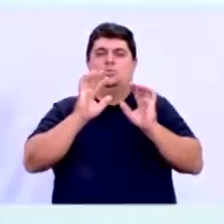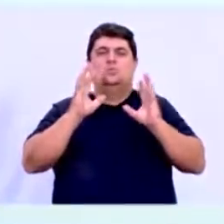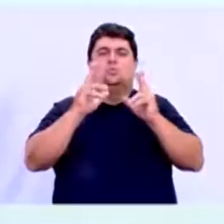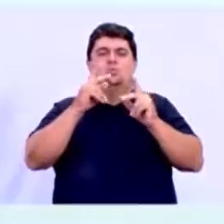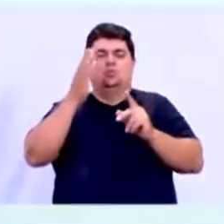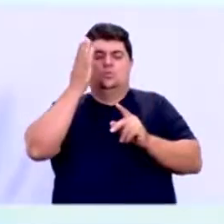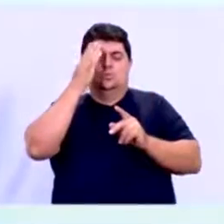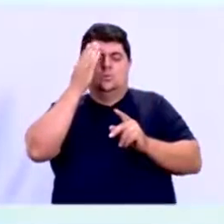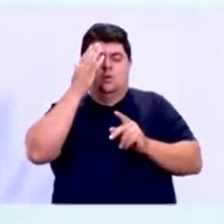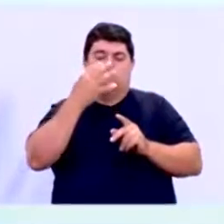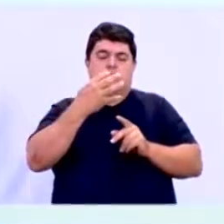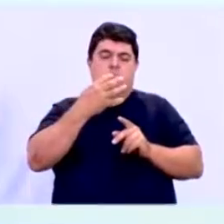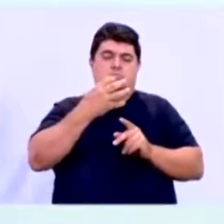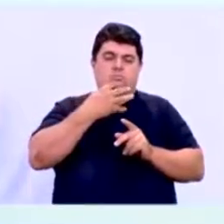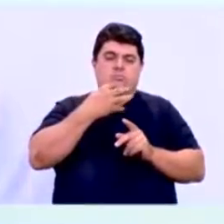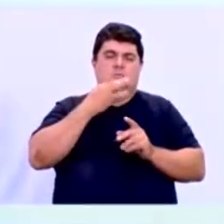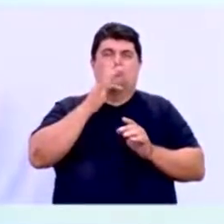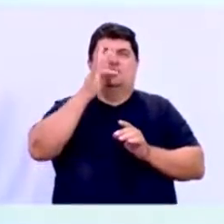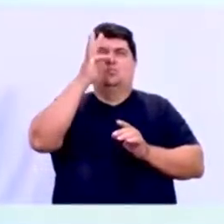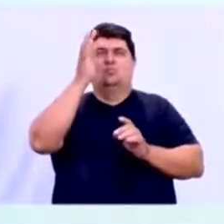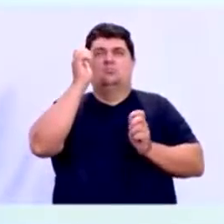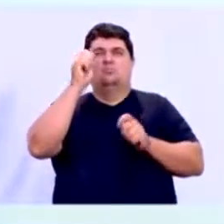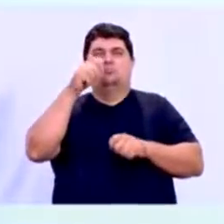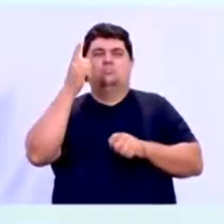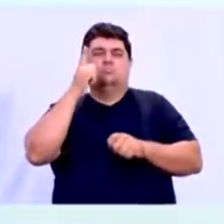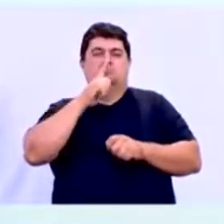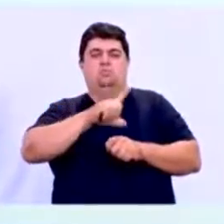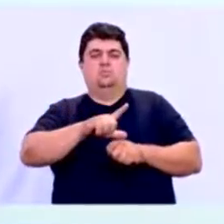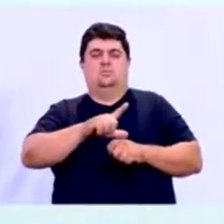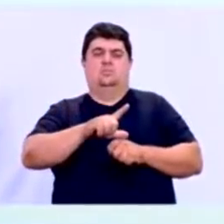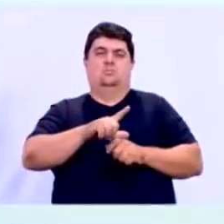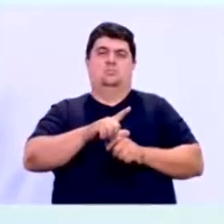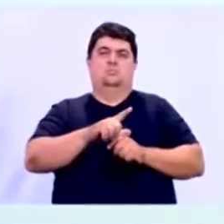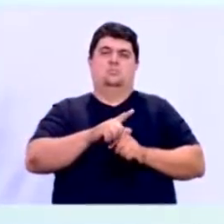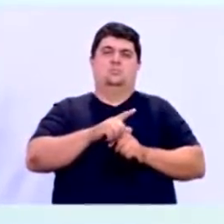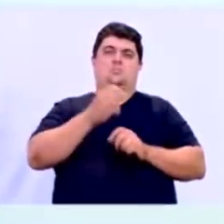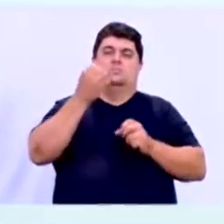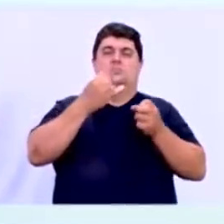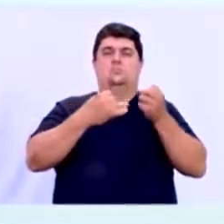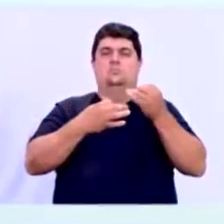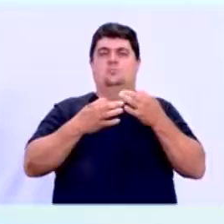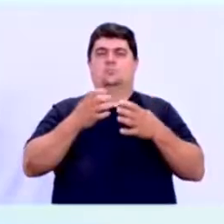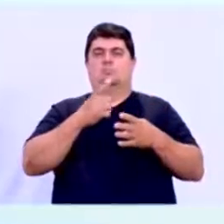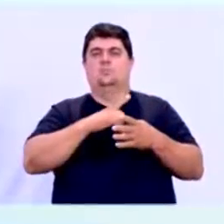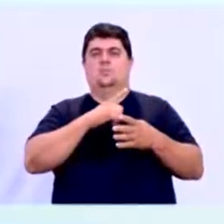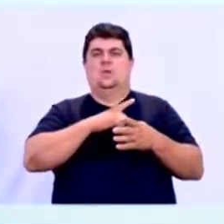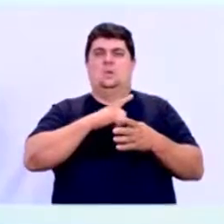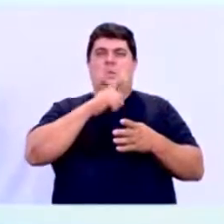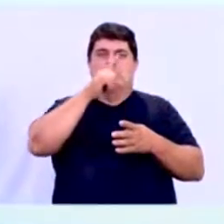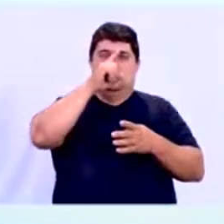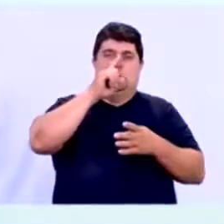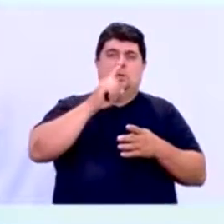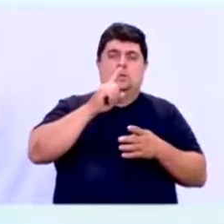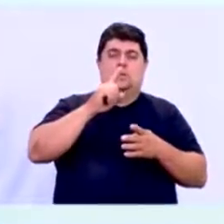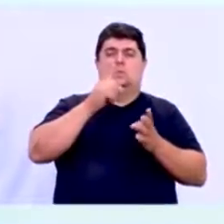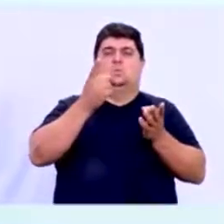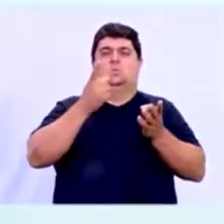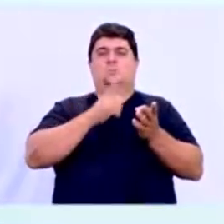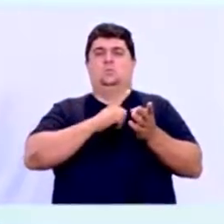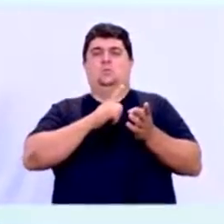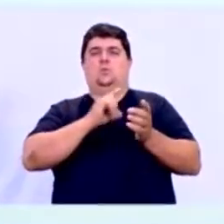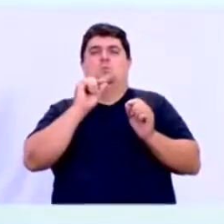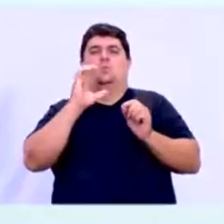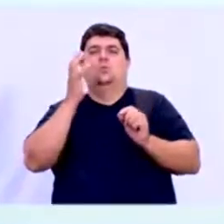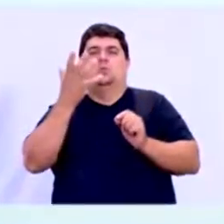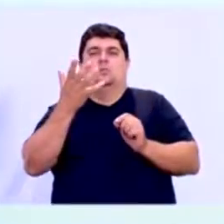né? Para um futuro aí possível, né? Nós falamos muito sobre riscos na última aula, então a gente vai ver